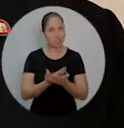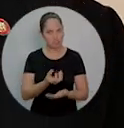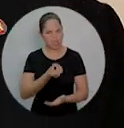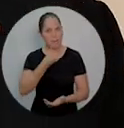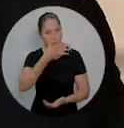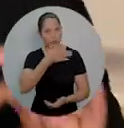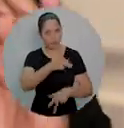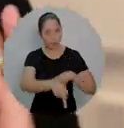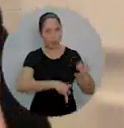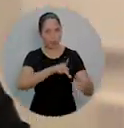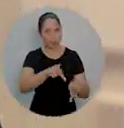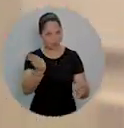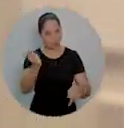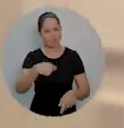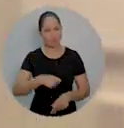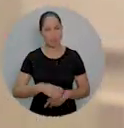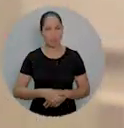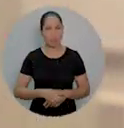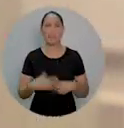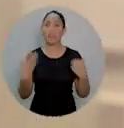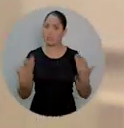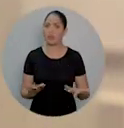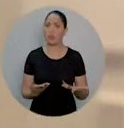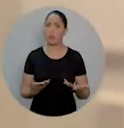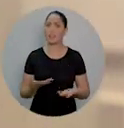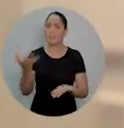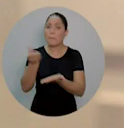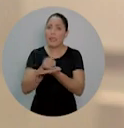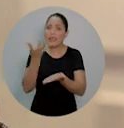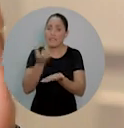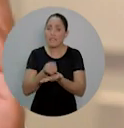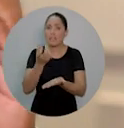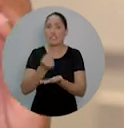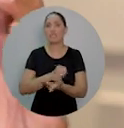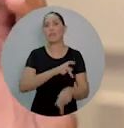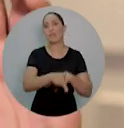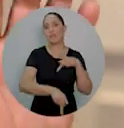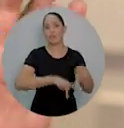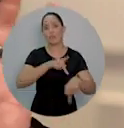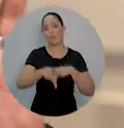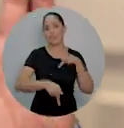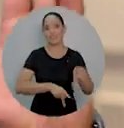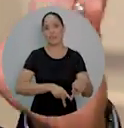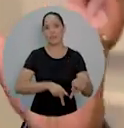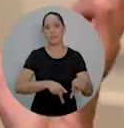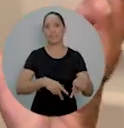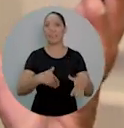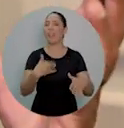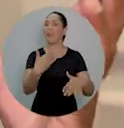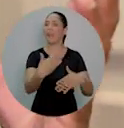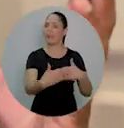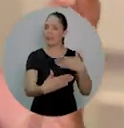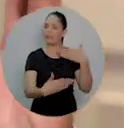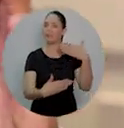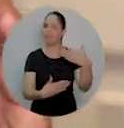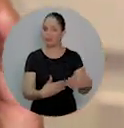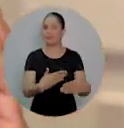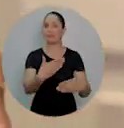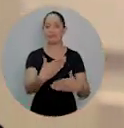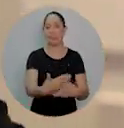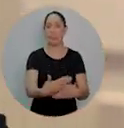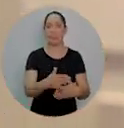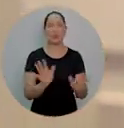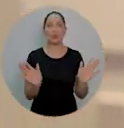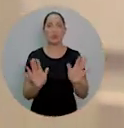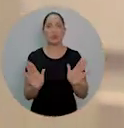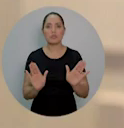para a sociedade. E assim, esse benefício para a sociedade, ele vem de todos os ângulos que você imaginar. Ele não